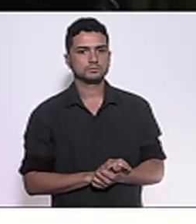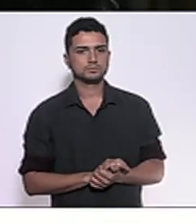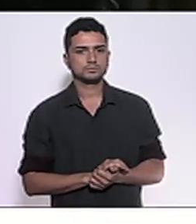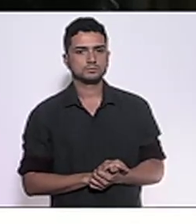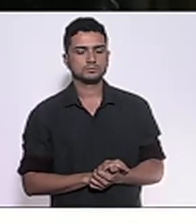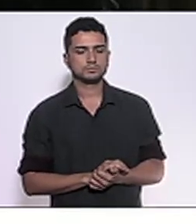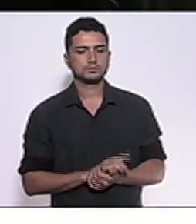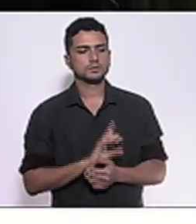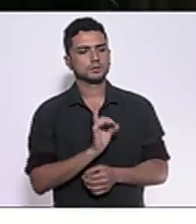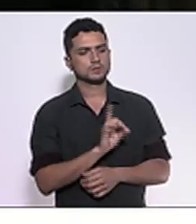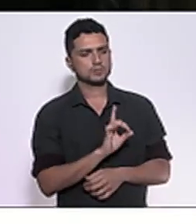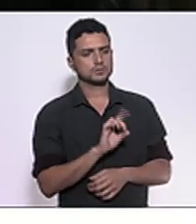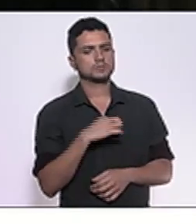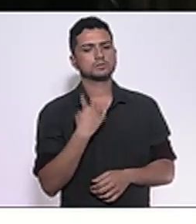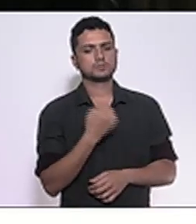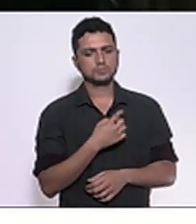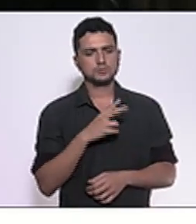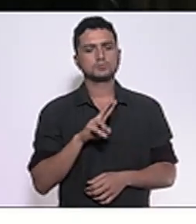vamos